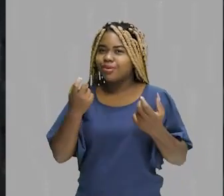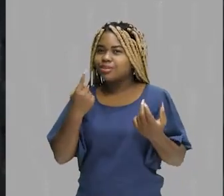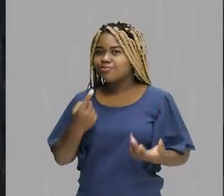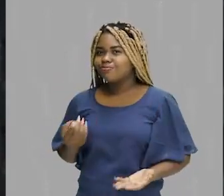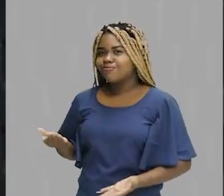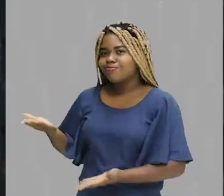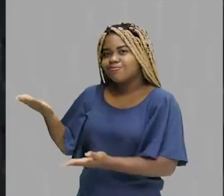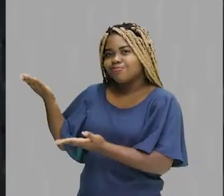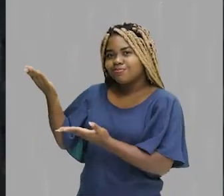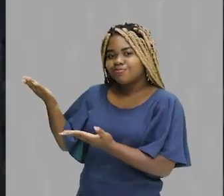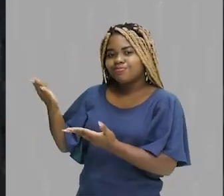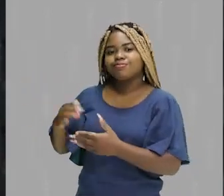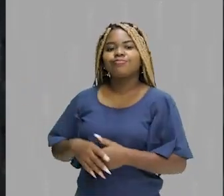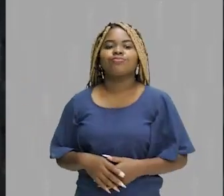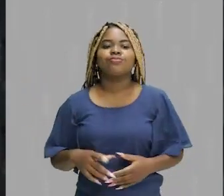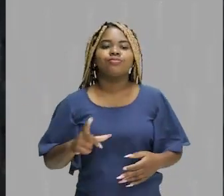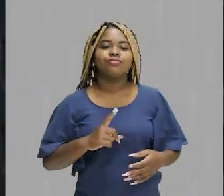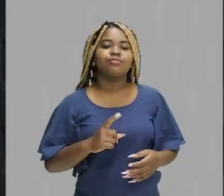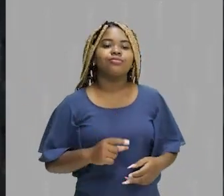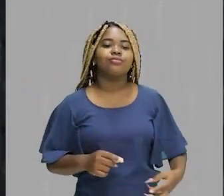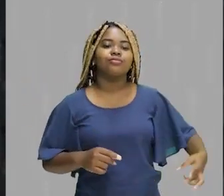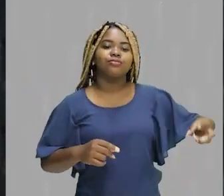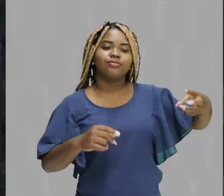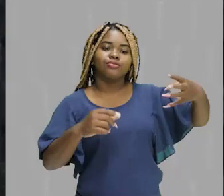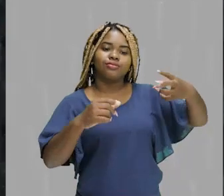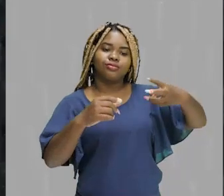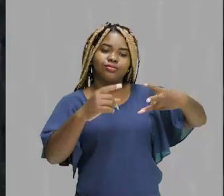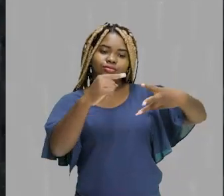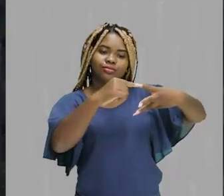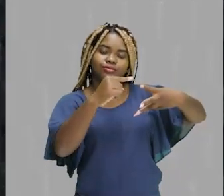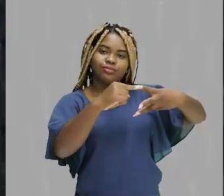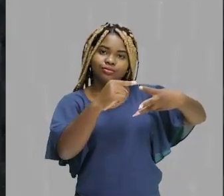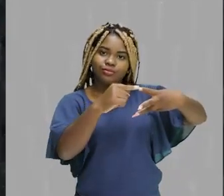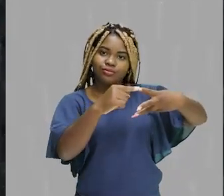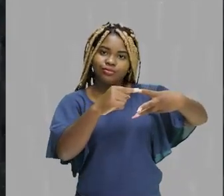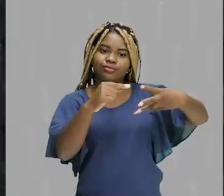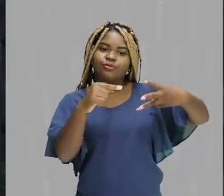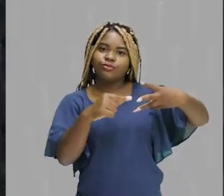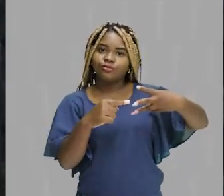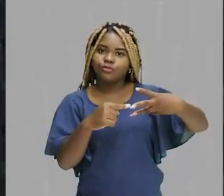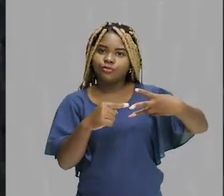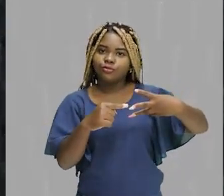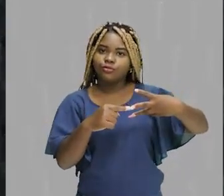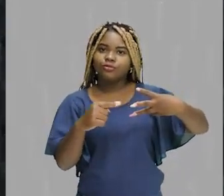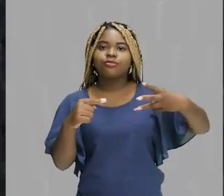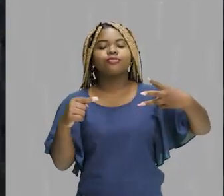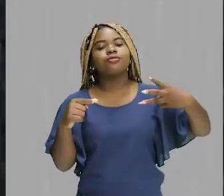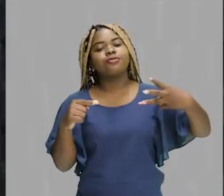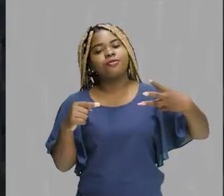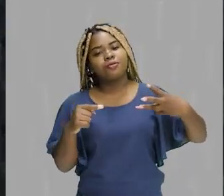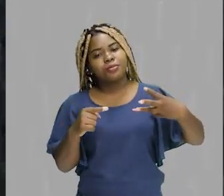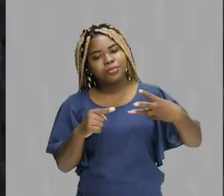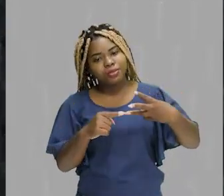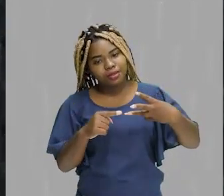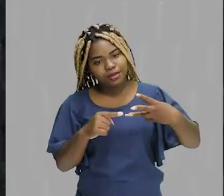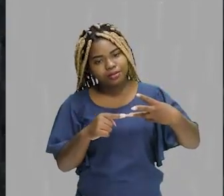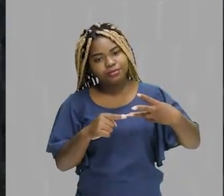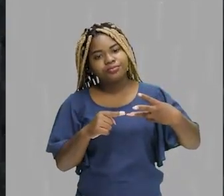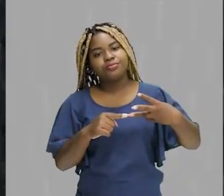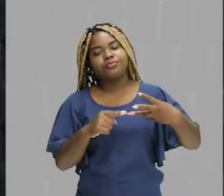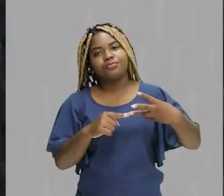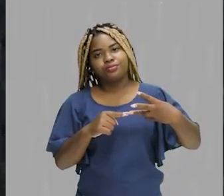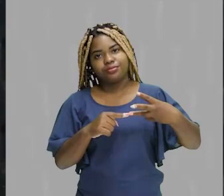a polarização da luz, conceito de simetria e o carbono quiral, também conhecido